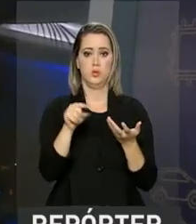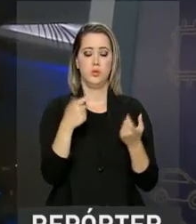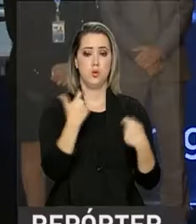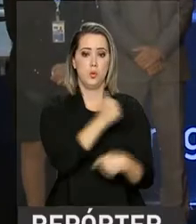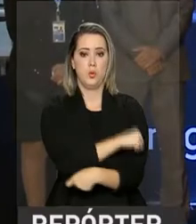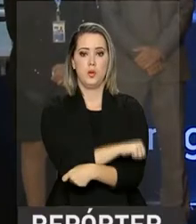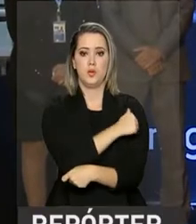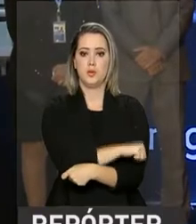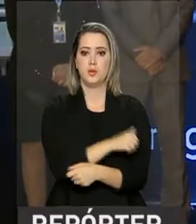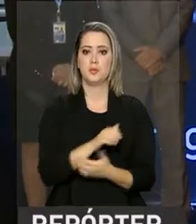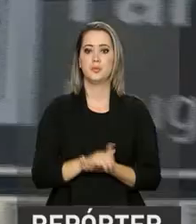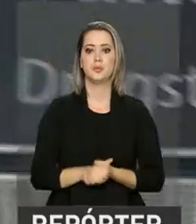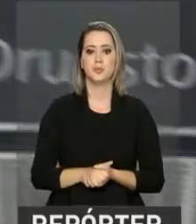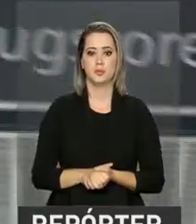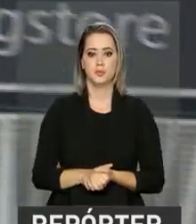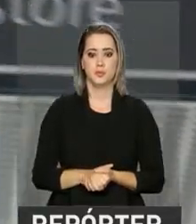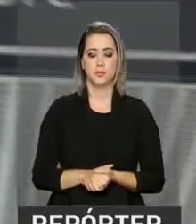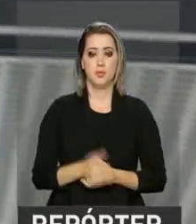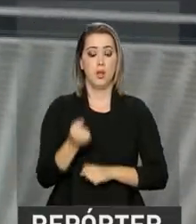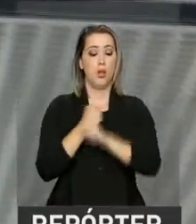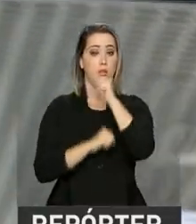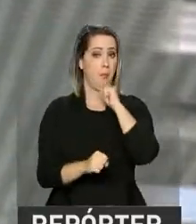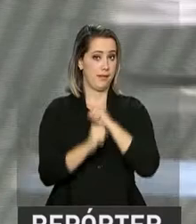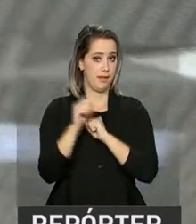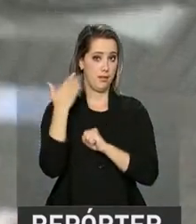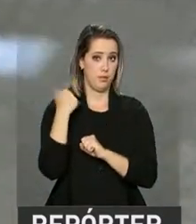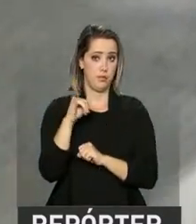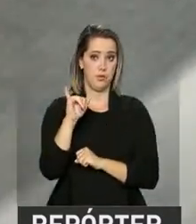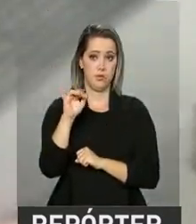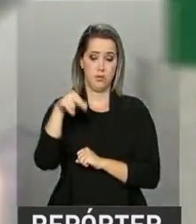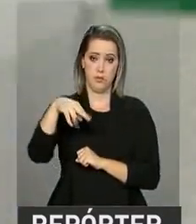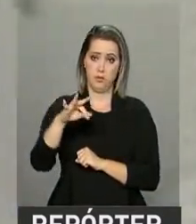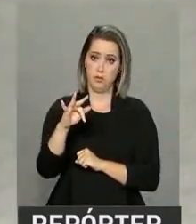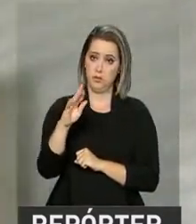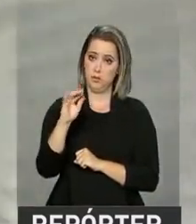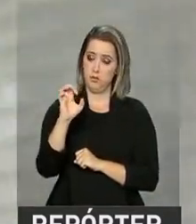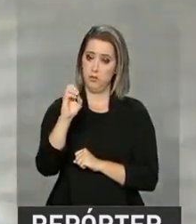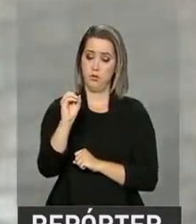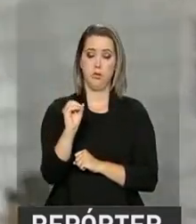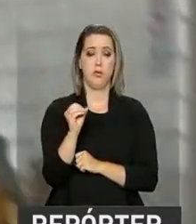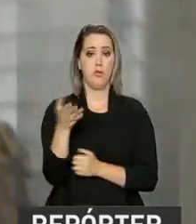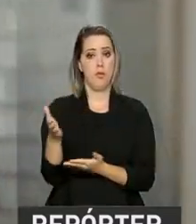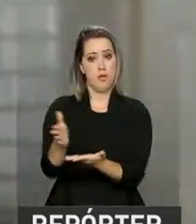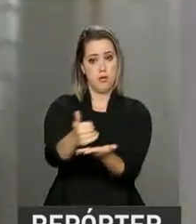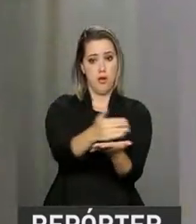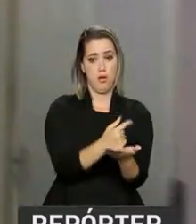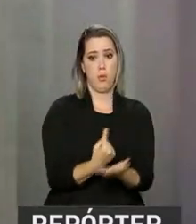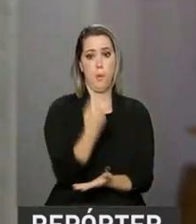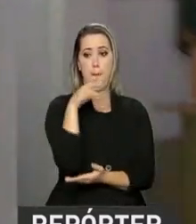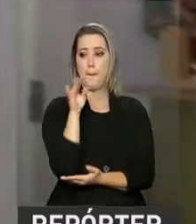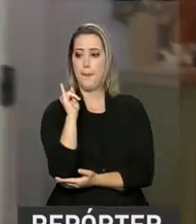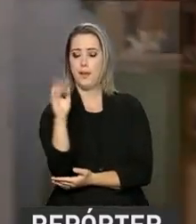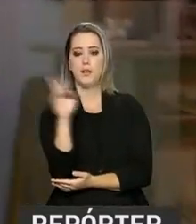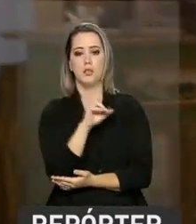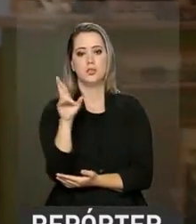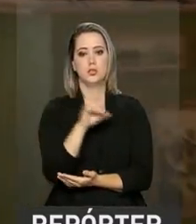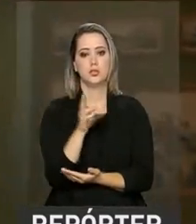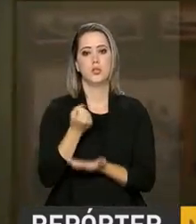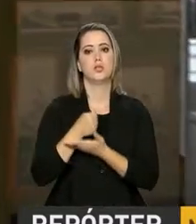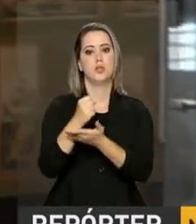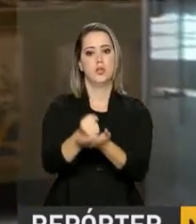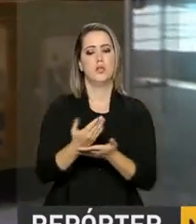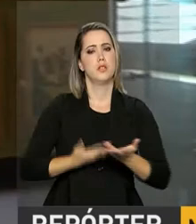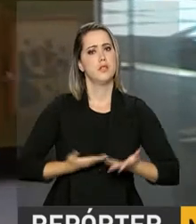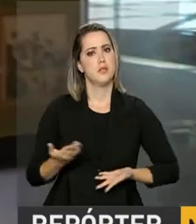Santos Dumont, no Rio de Janeiro. No ano passado, a Infraero arrecadou mais de R$1 bilhão com a oferta de produtos e